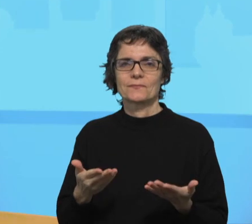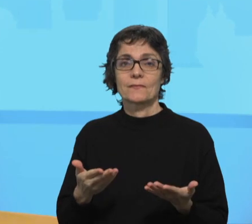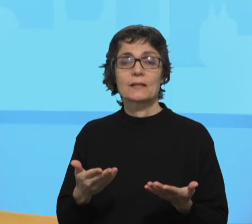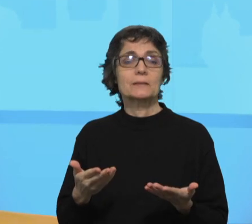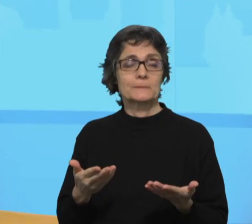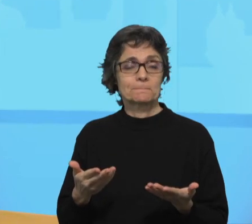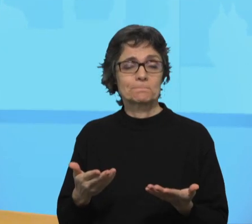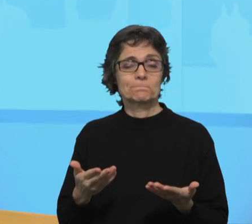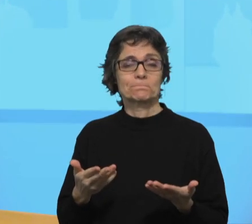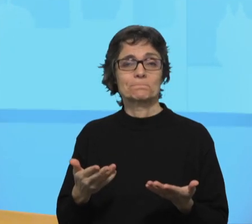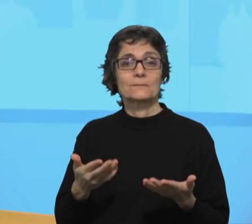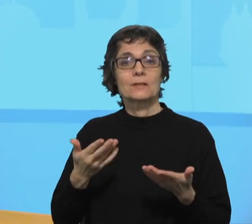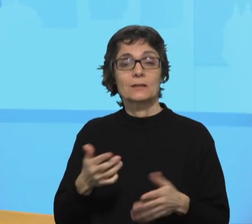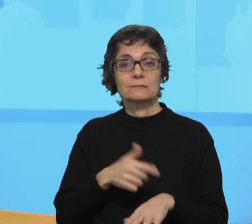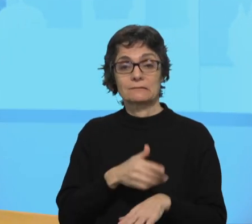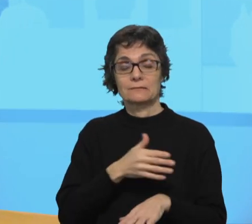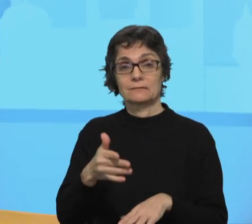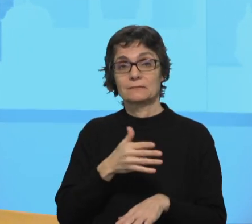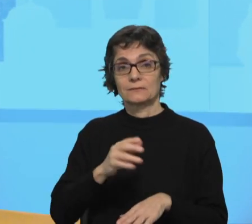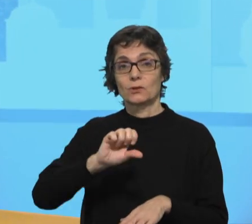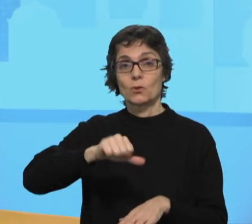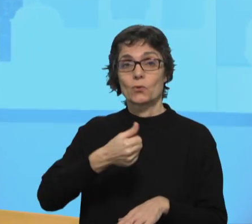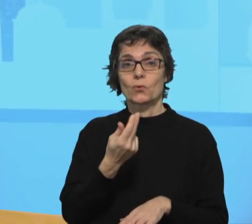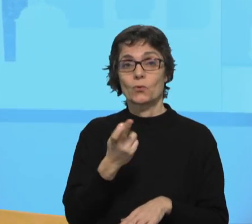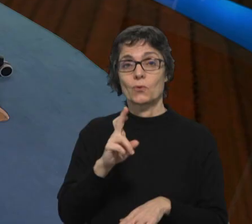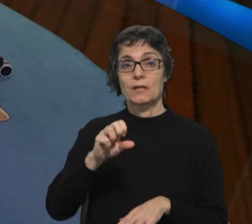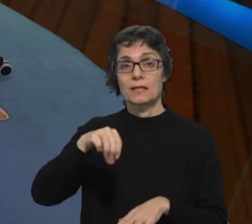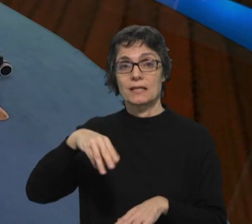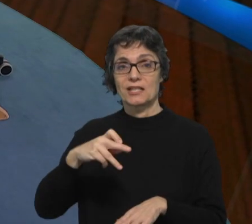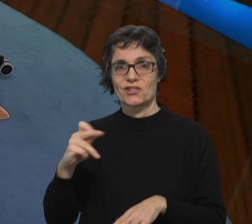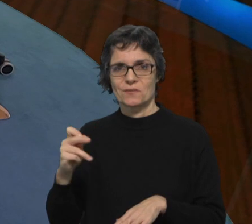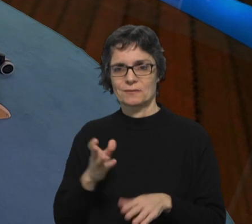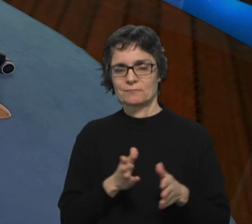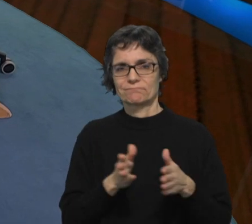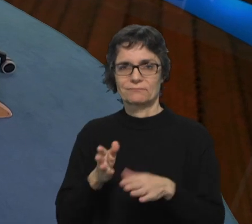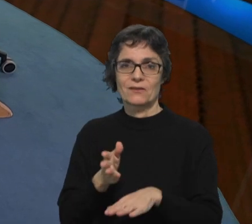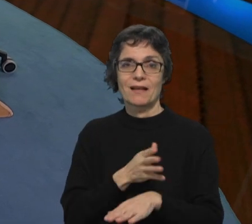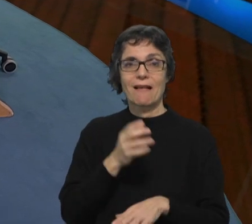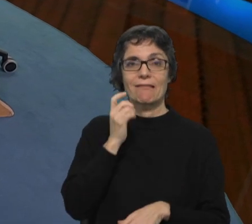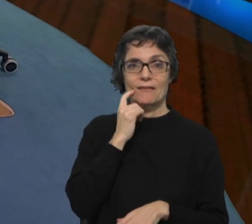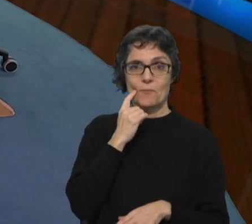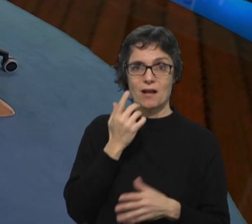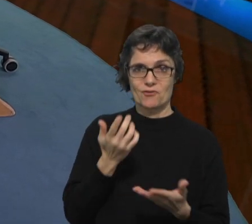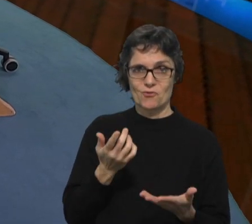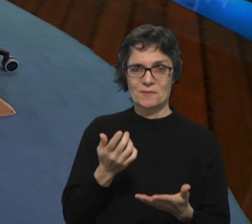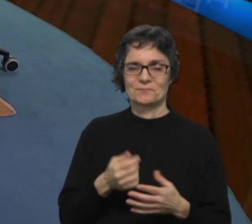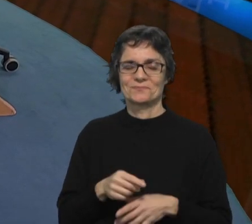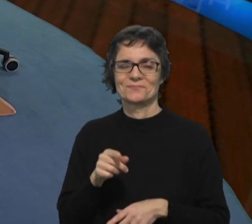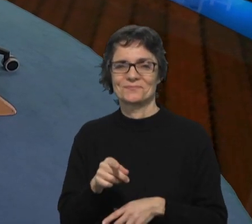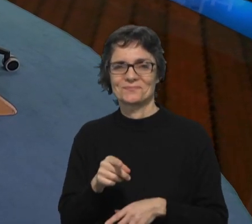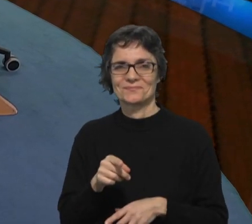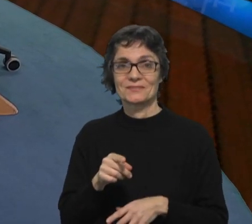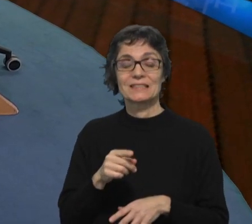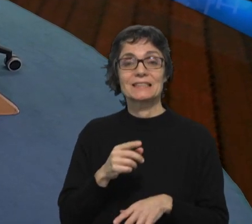Estamos em pleno itinerário de Quaresma, não é? Este caminho de preparação para a Páscoa,